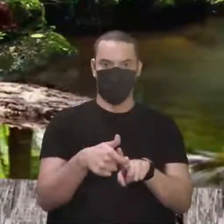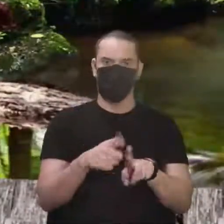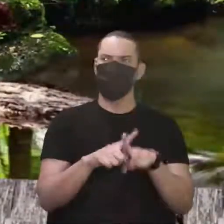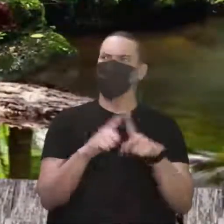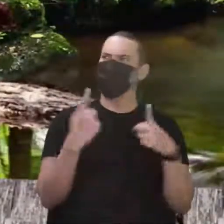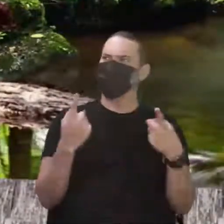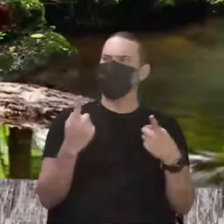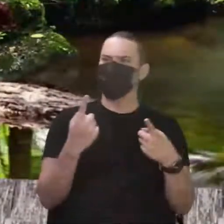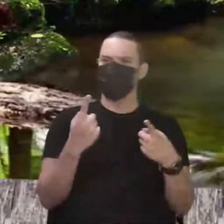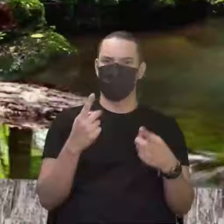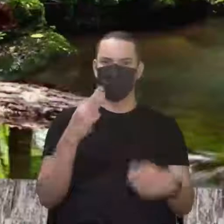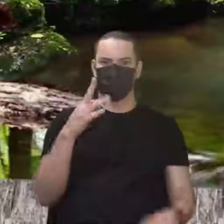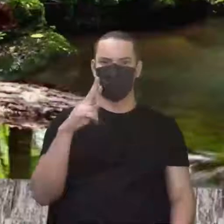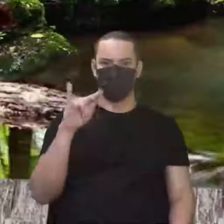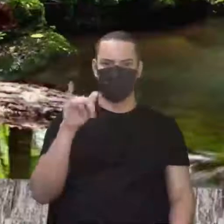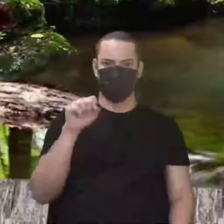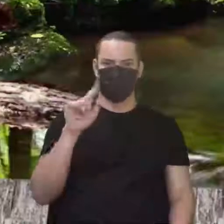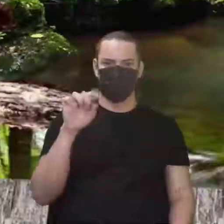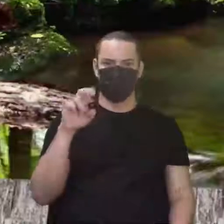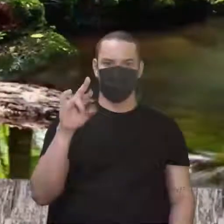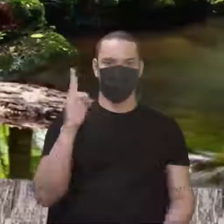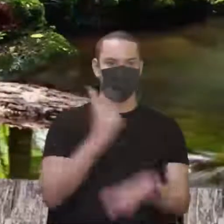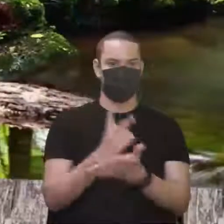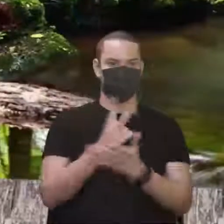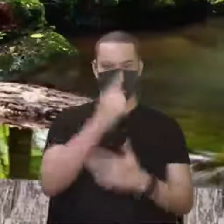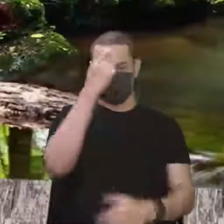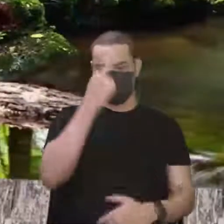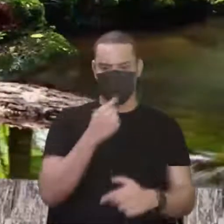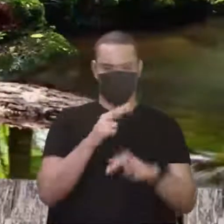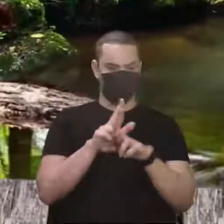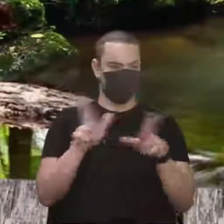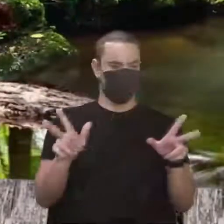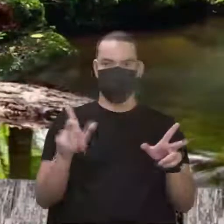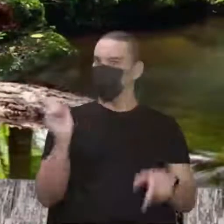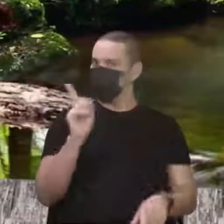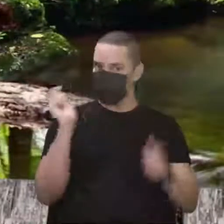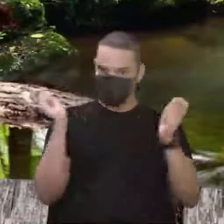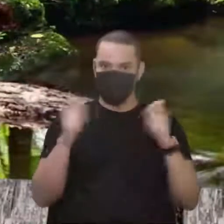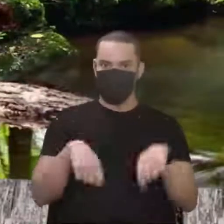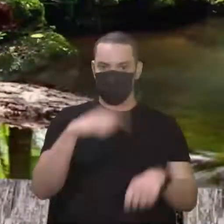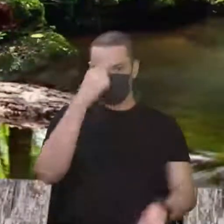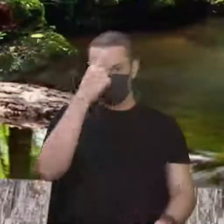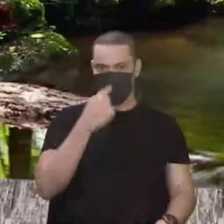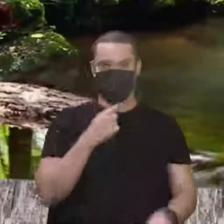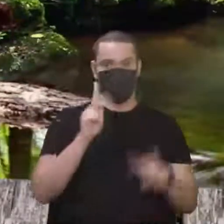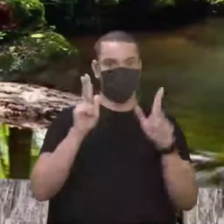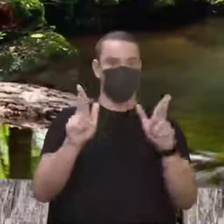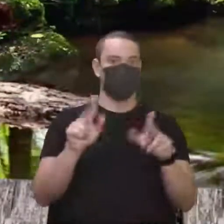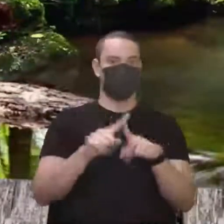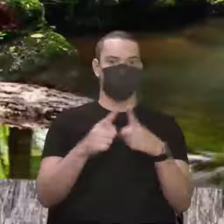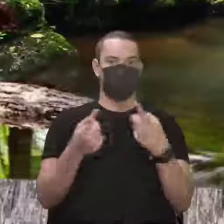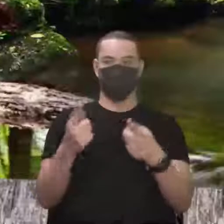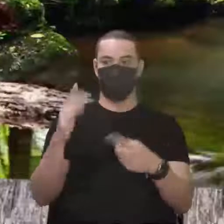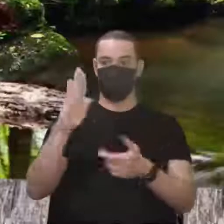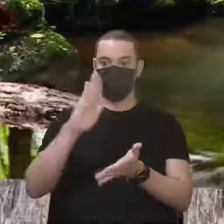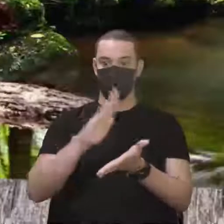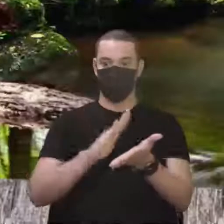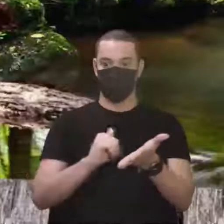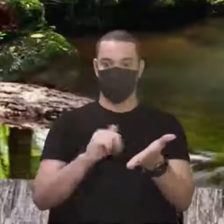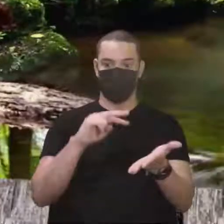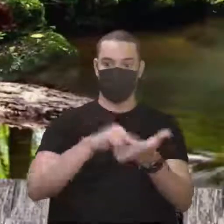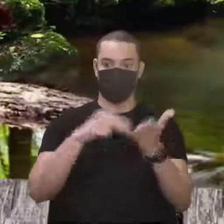mas eu ouvi falar que transgênico é sempre para espécies diferentes. Não, pode ser para a mesma espécie, tá? Mas desde que você retire. É